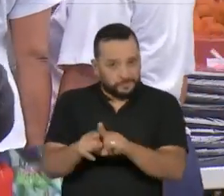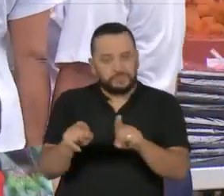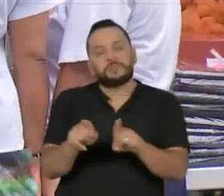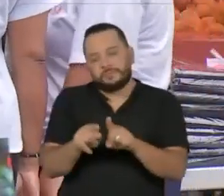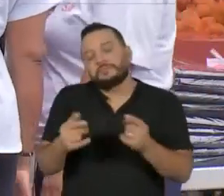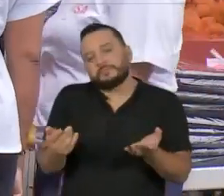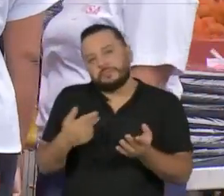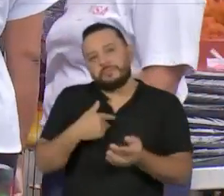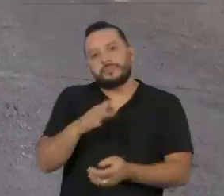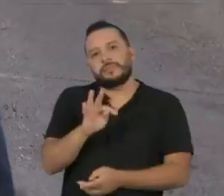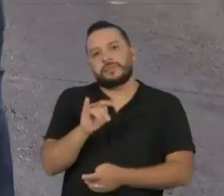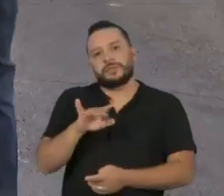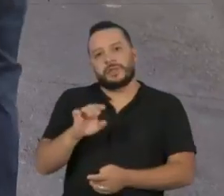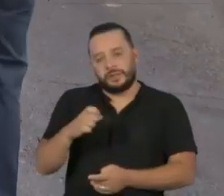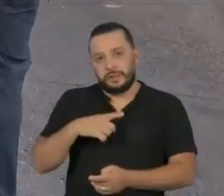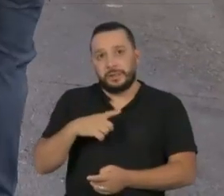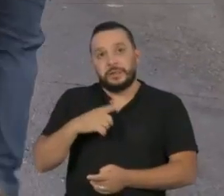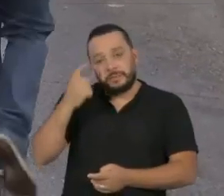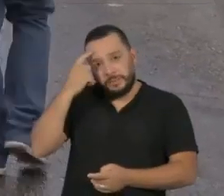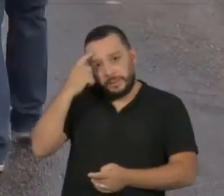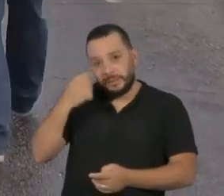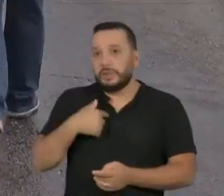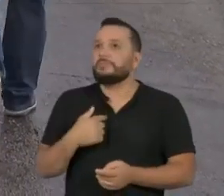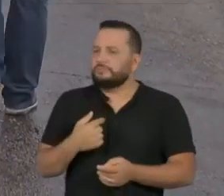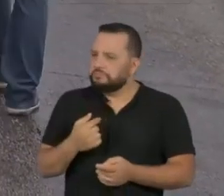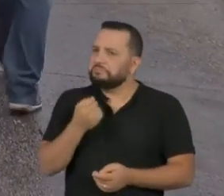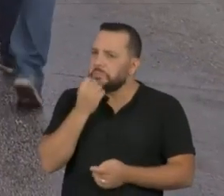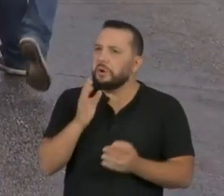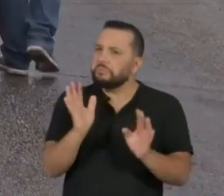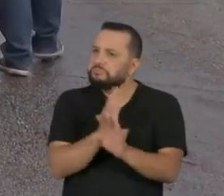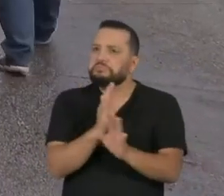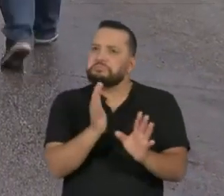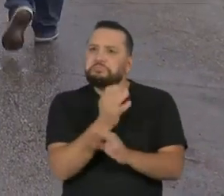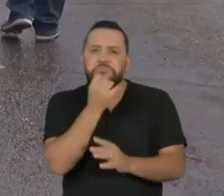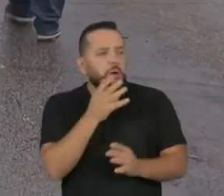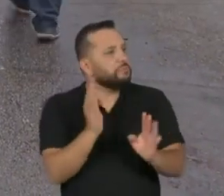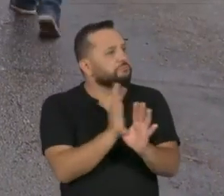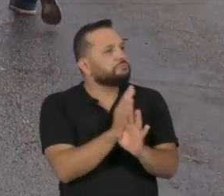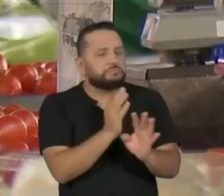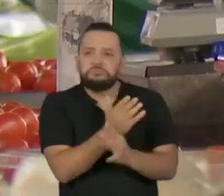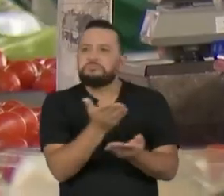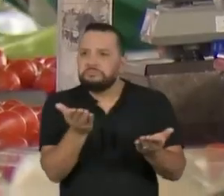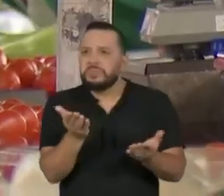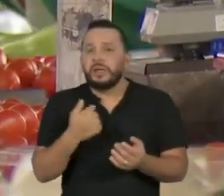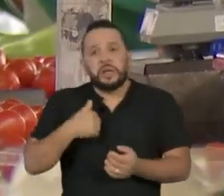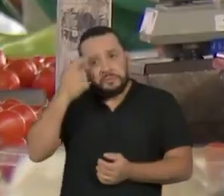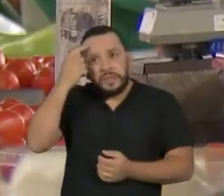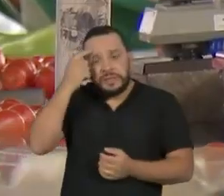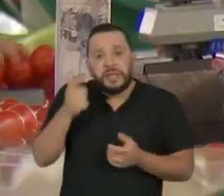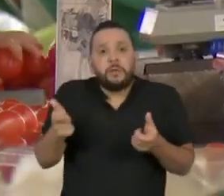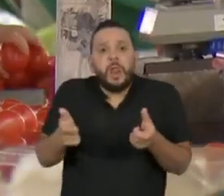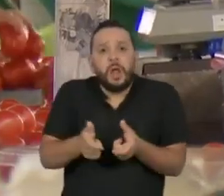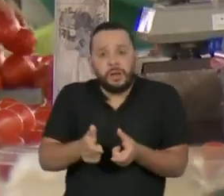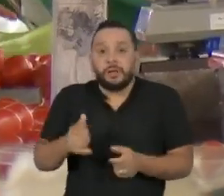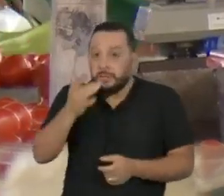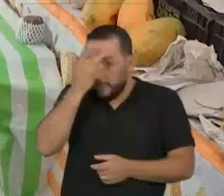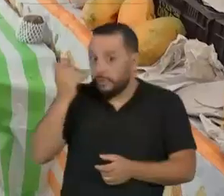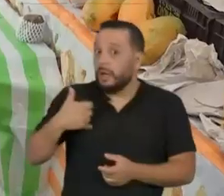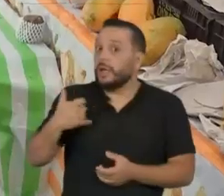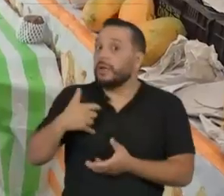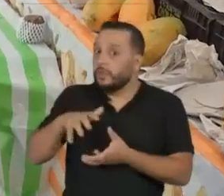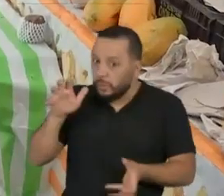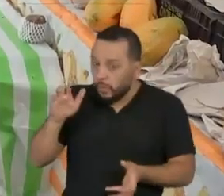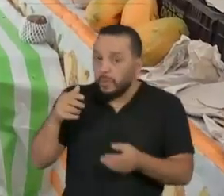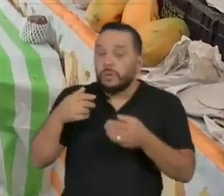do que a Tatiana espera. Estou achando bastante cheia, bem movimentada, bastante idoso, mesmo sem máscara.